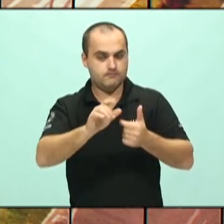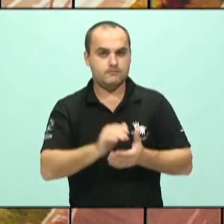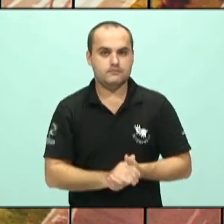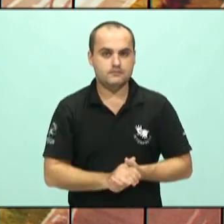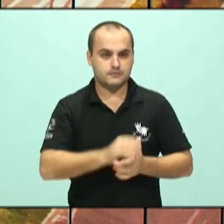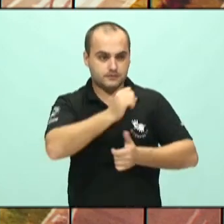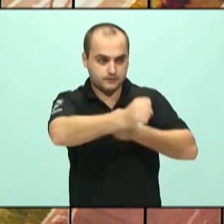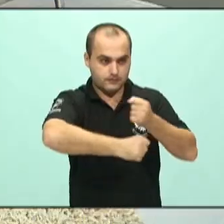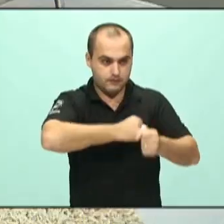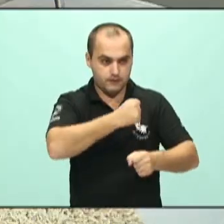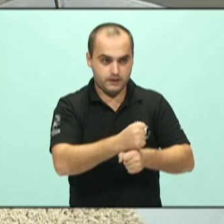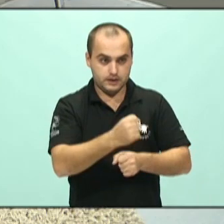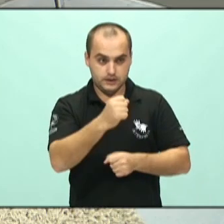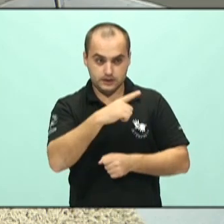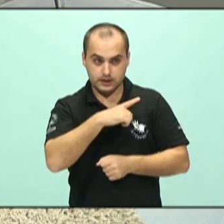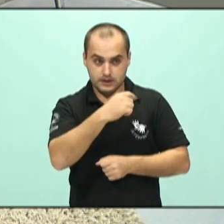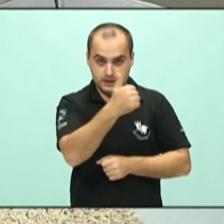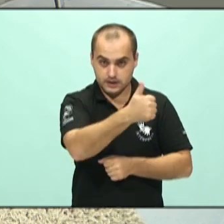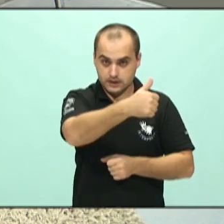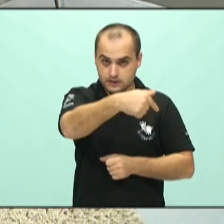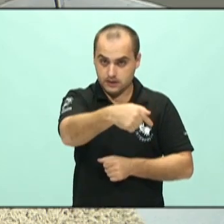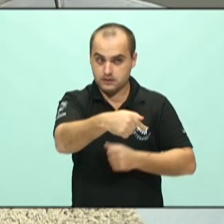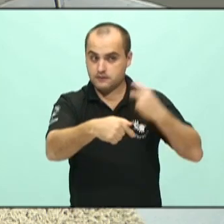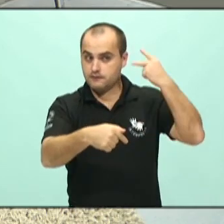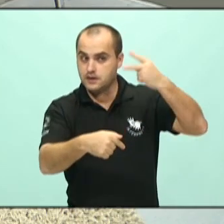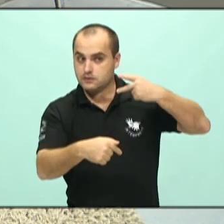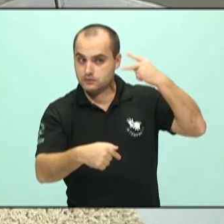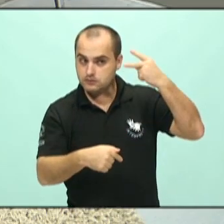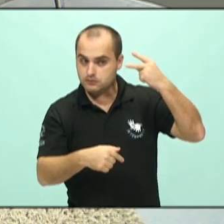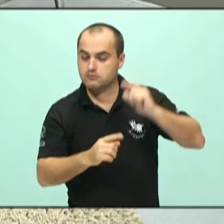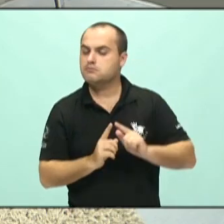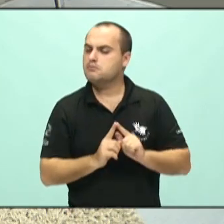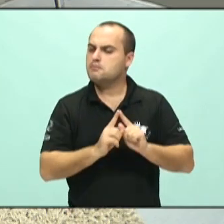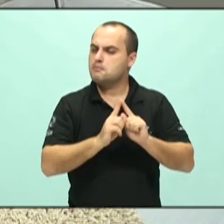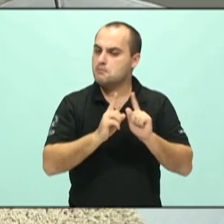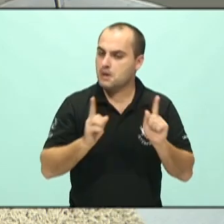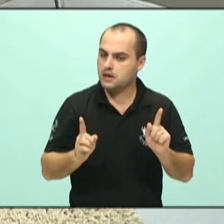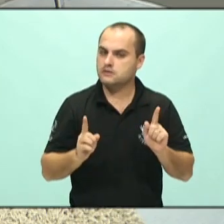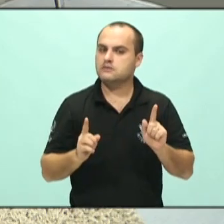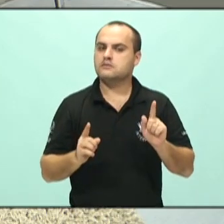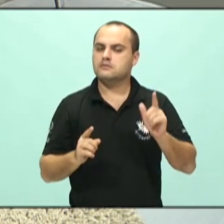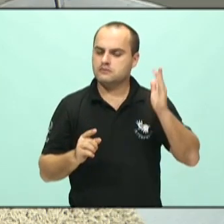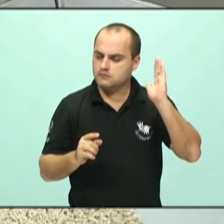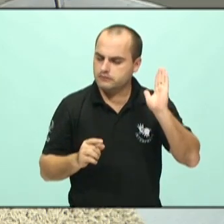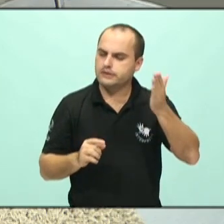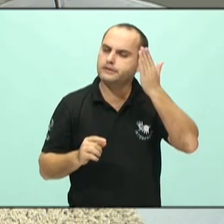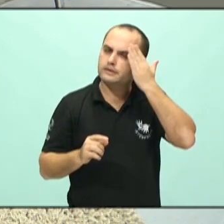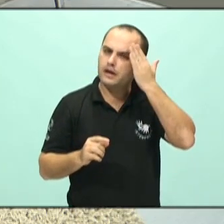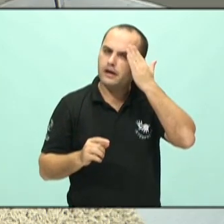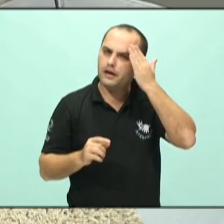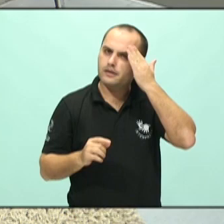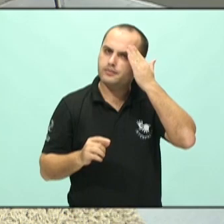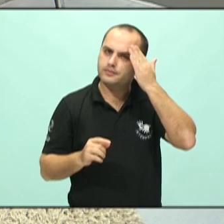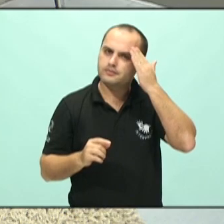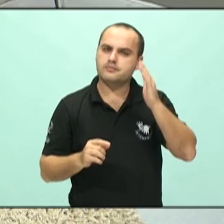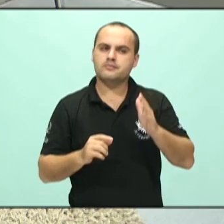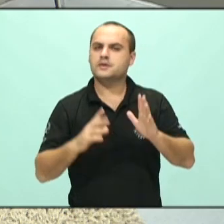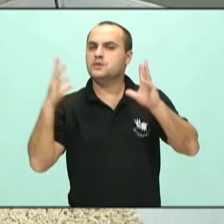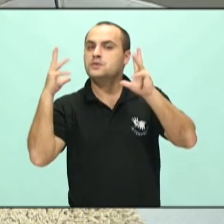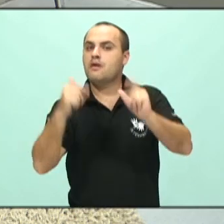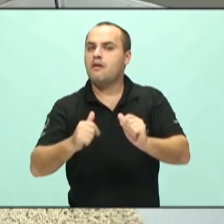ano, 17 cadeiras. Sim. Mas a gente sabe, né, e isso é voz corrente também, de que os